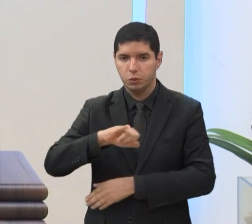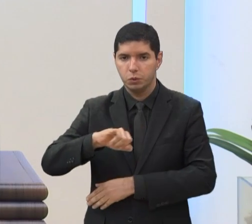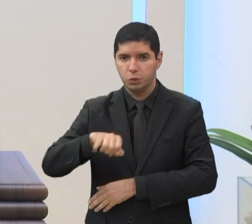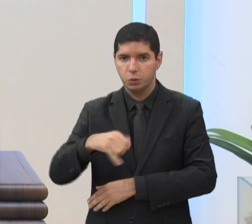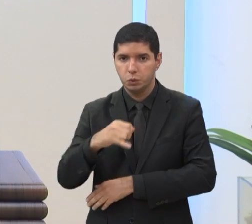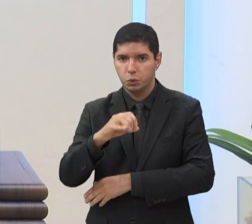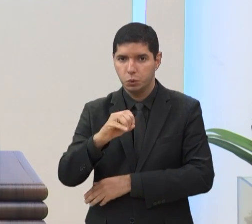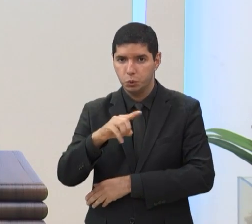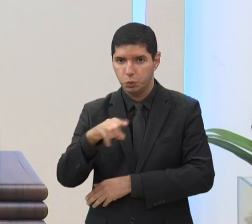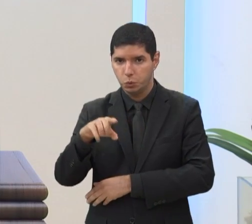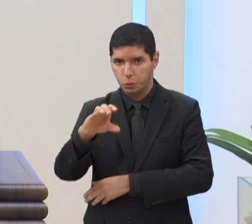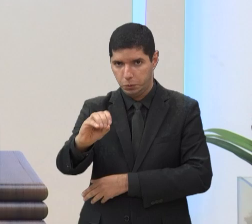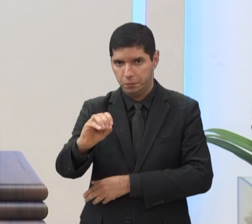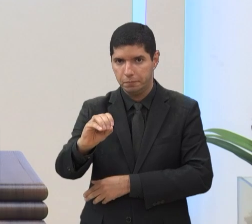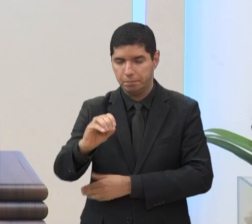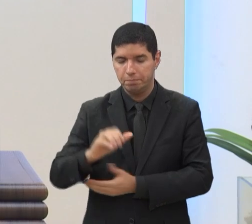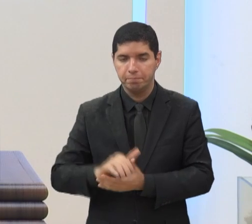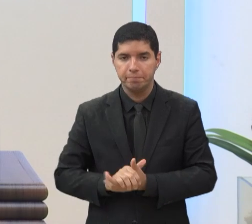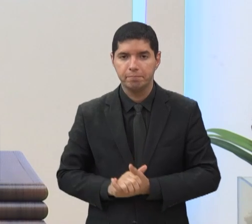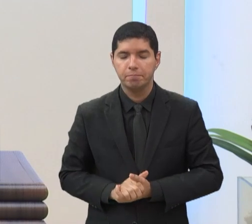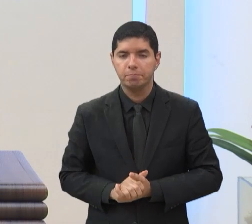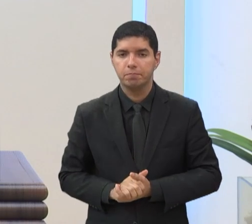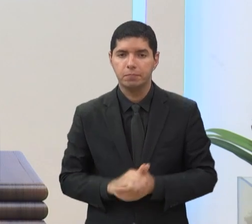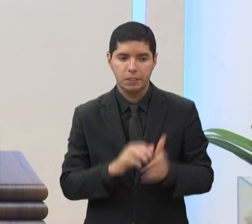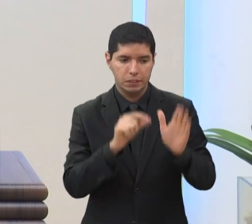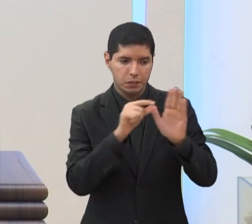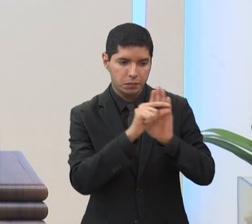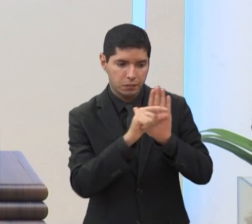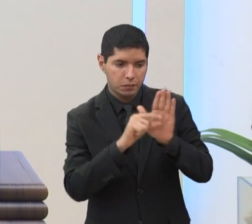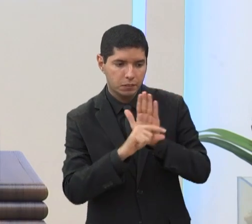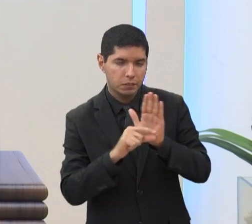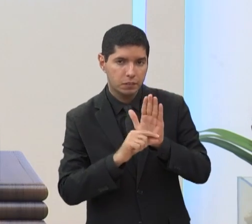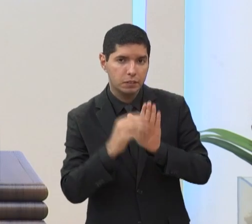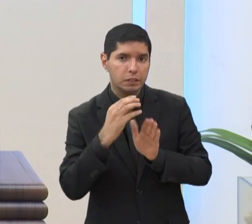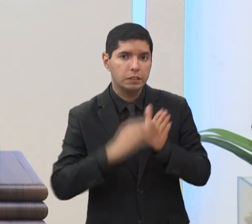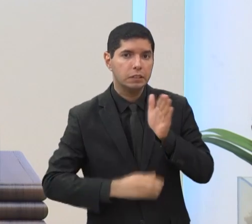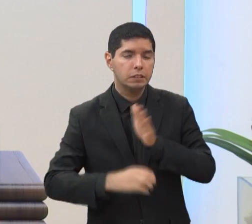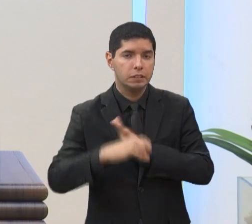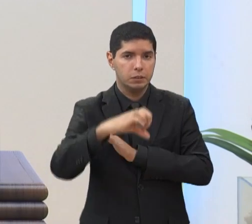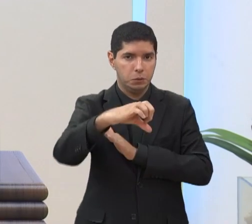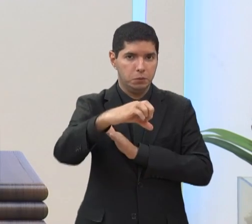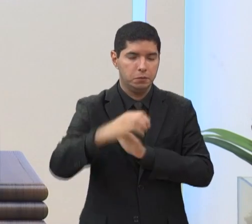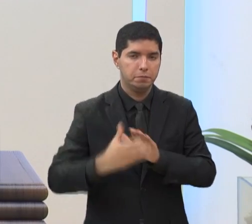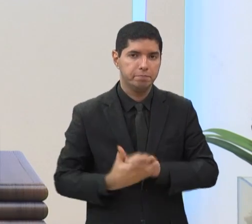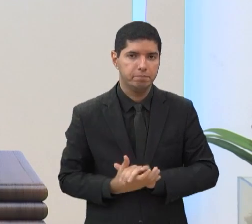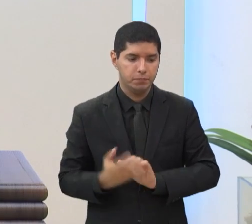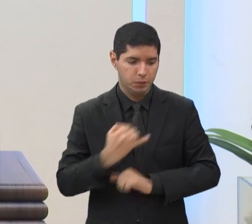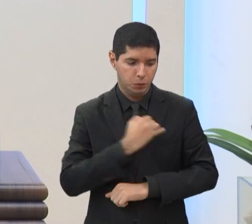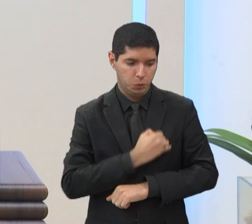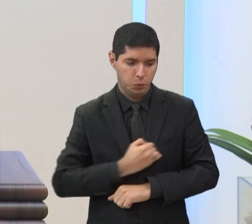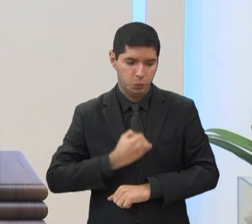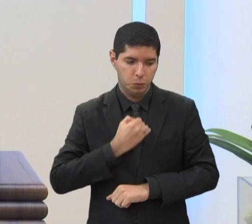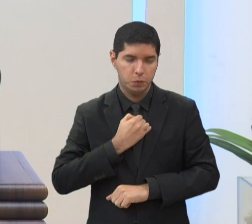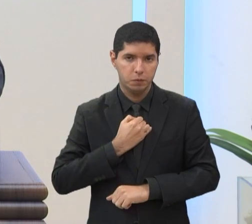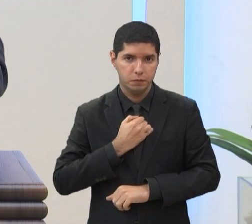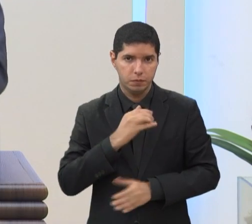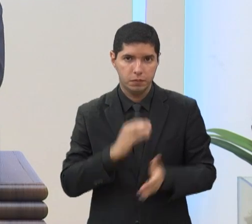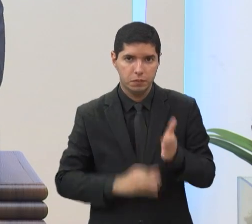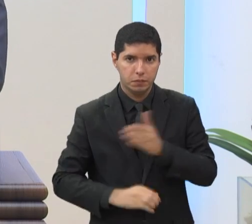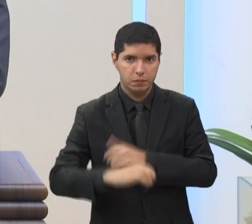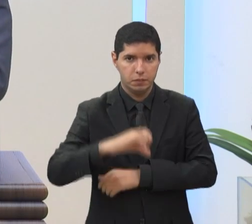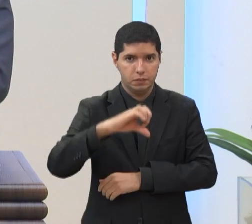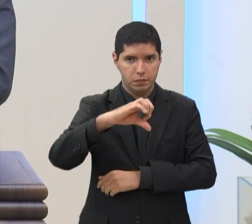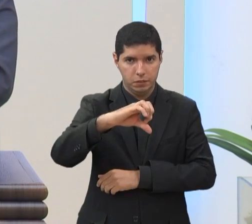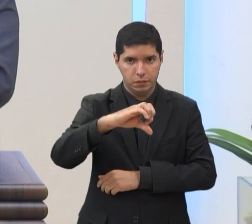lendo alguns versículos no capítulo 9. Evangelho de João, capítulo 9, leremos